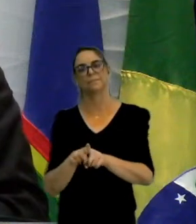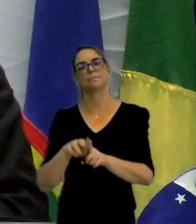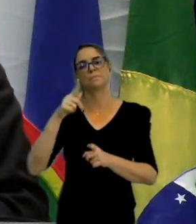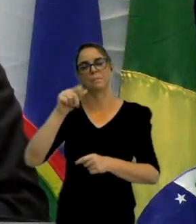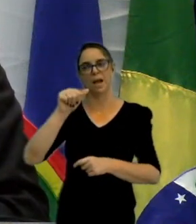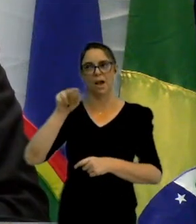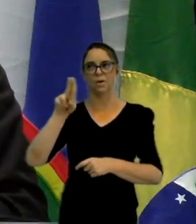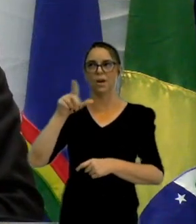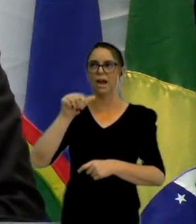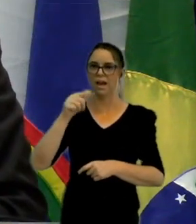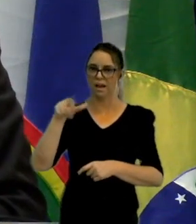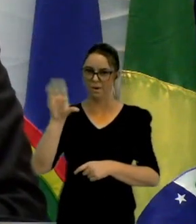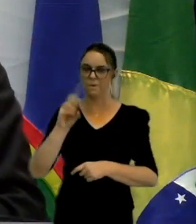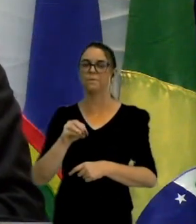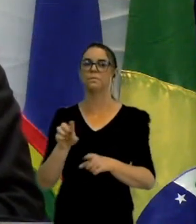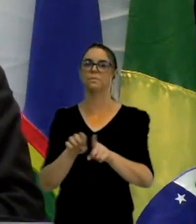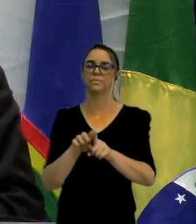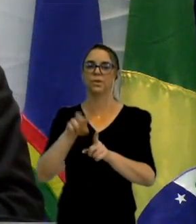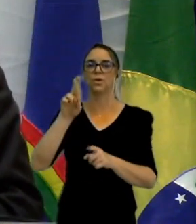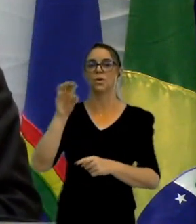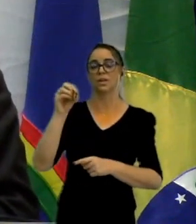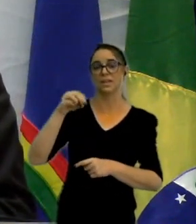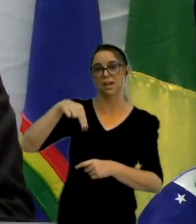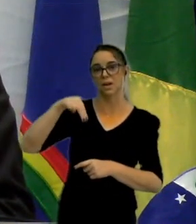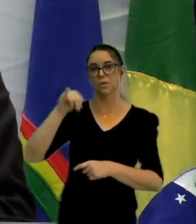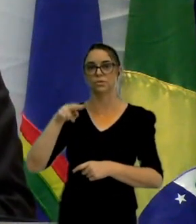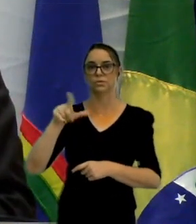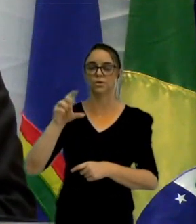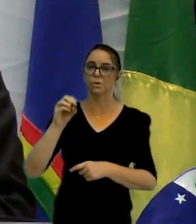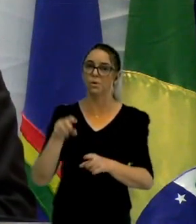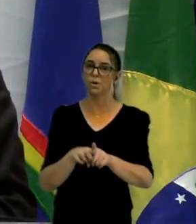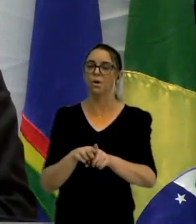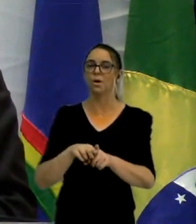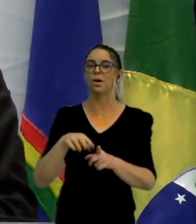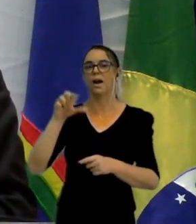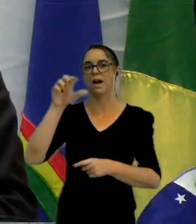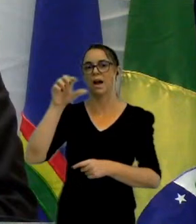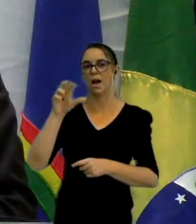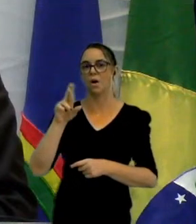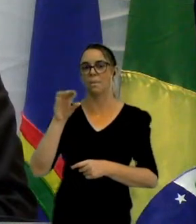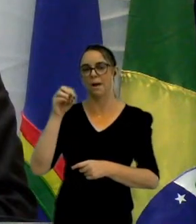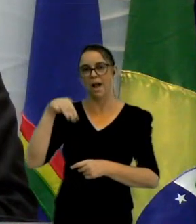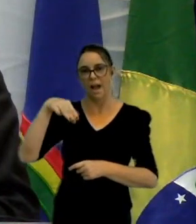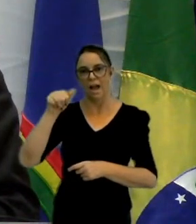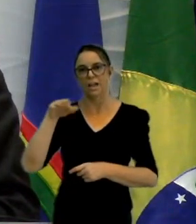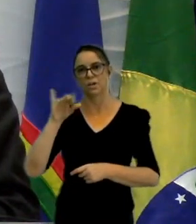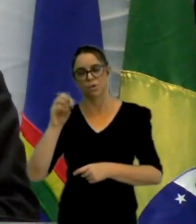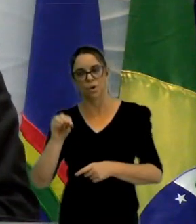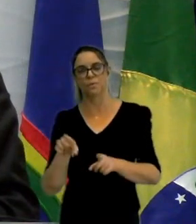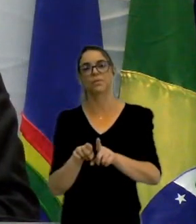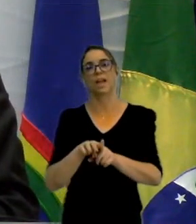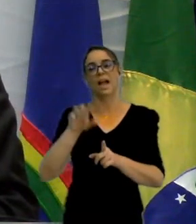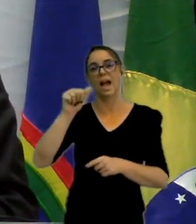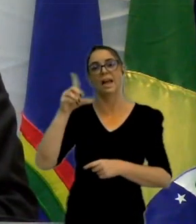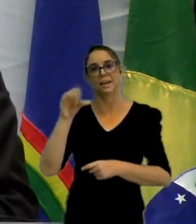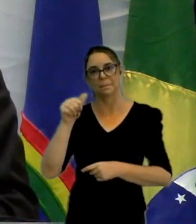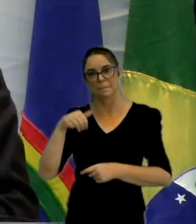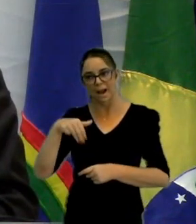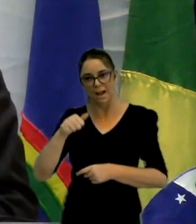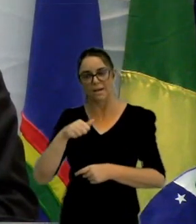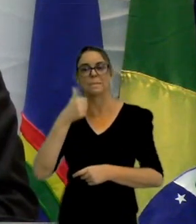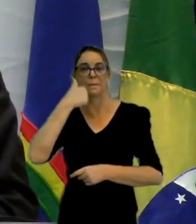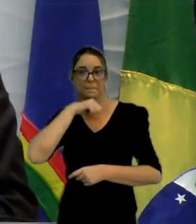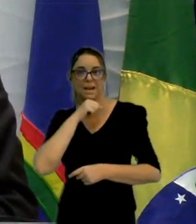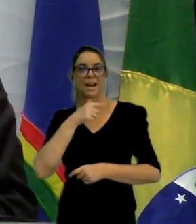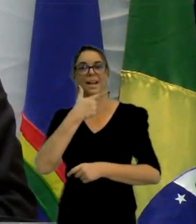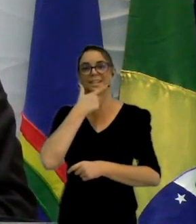Santiago, Renildo e Romário, lá da Vila do Espírito Santo, Dona Adna, a mãe de Ana Letícia, intérprete de Libra.